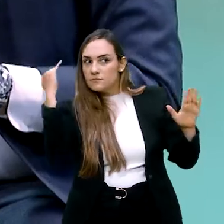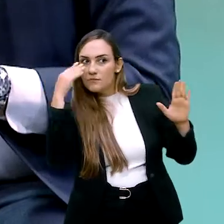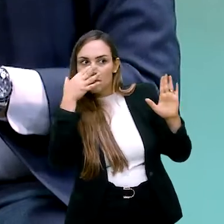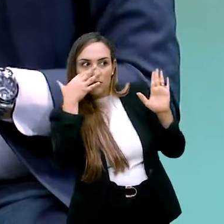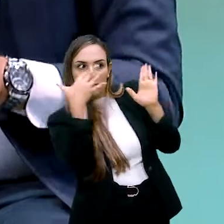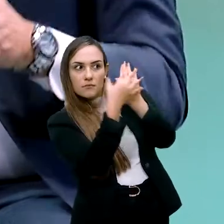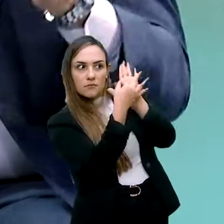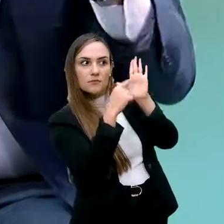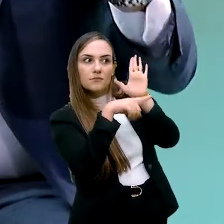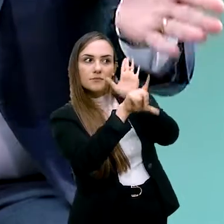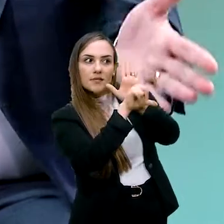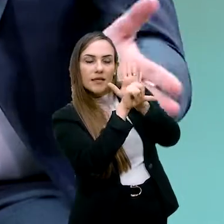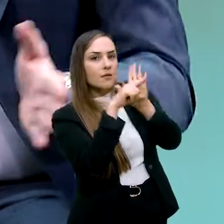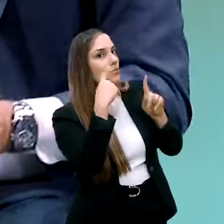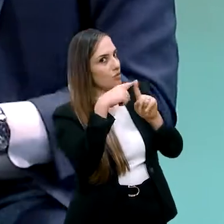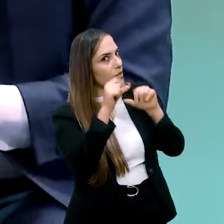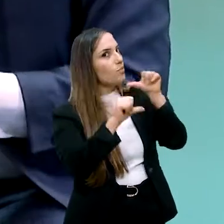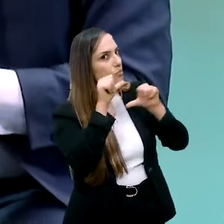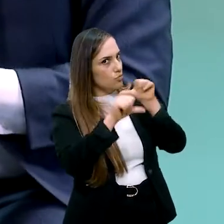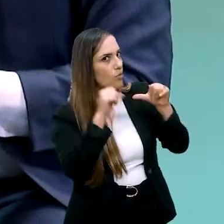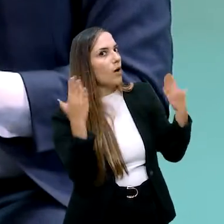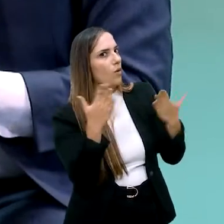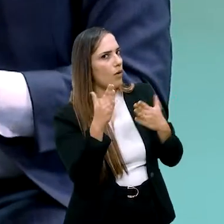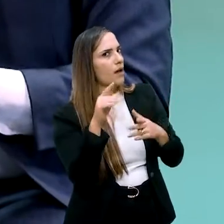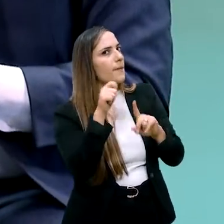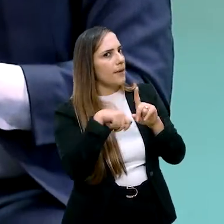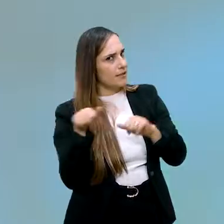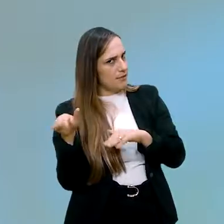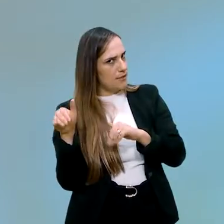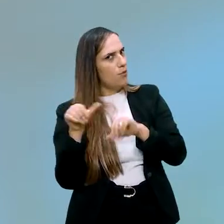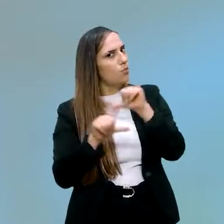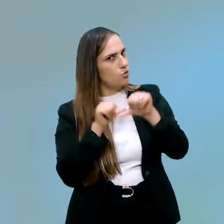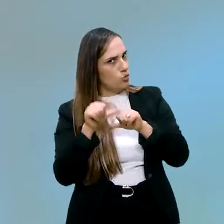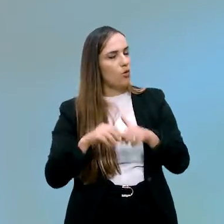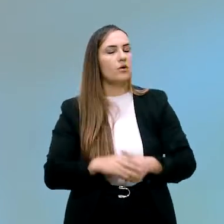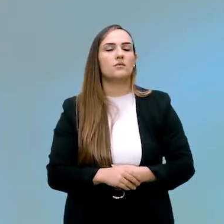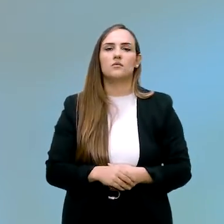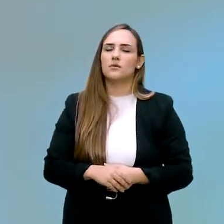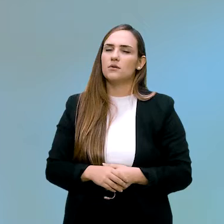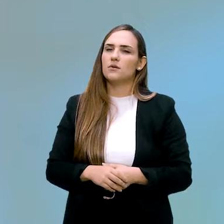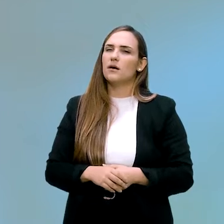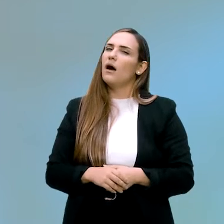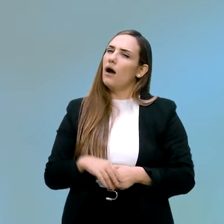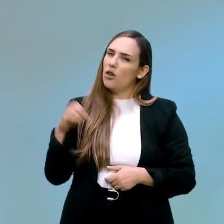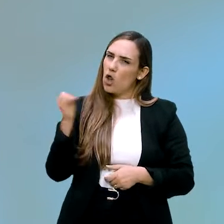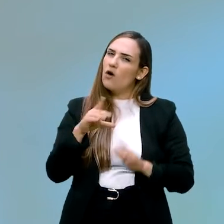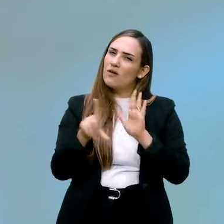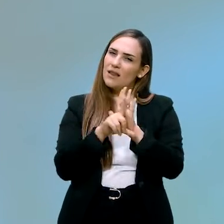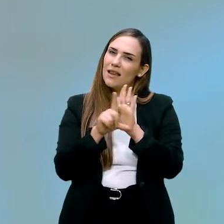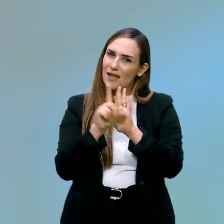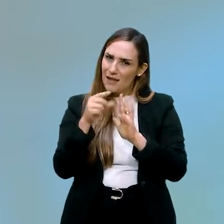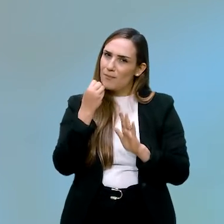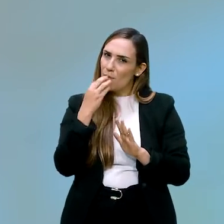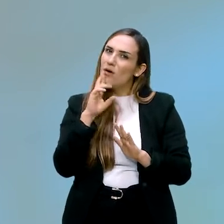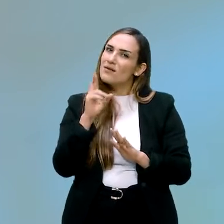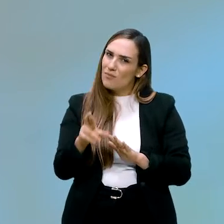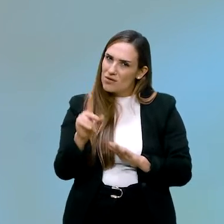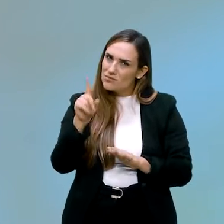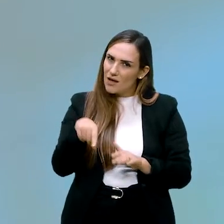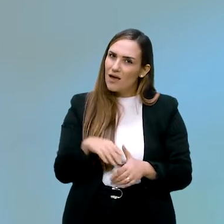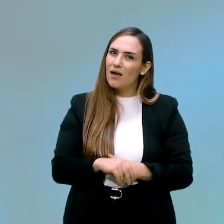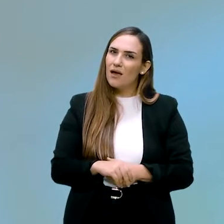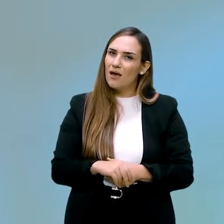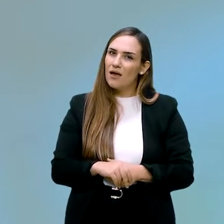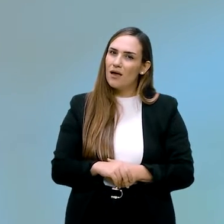atualização legislativa recente, no mês de setembro. Essa nova lei, ela veio em resposta, então,